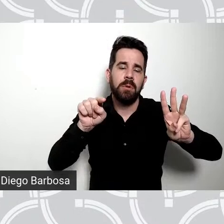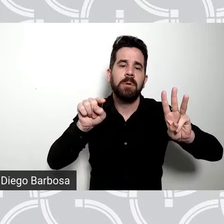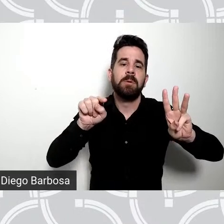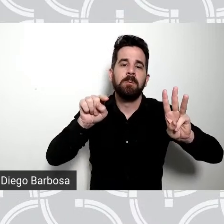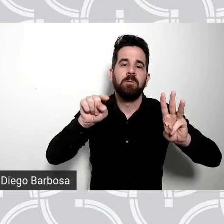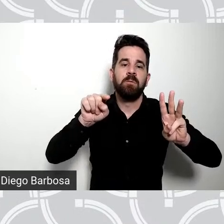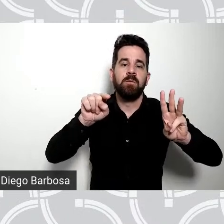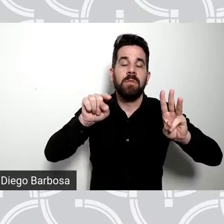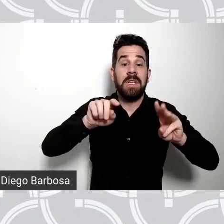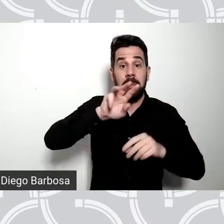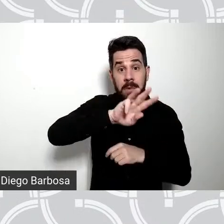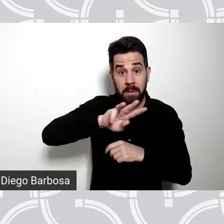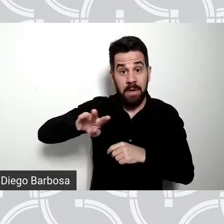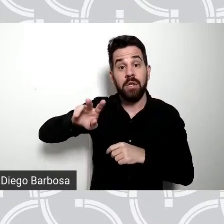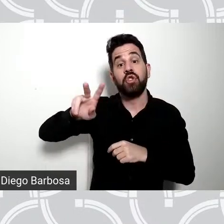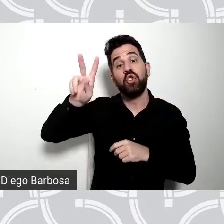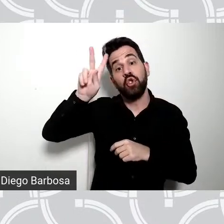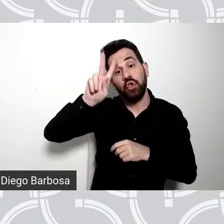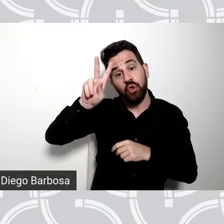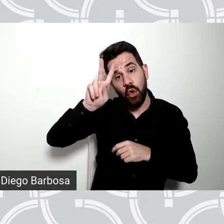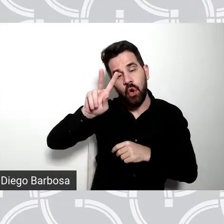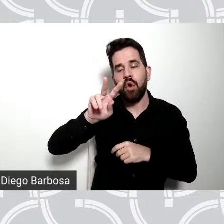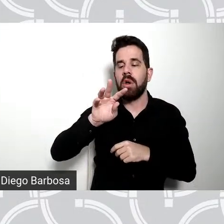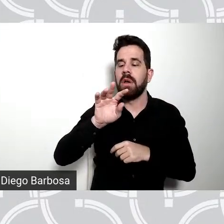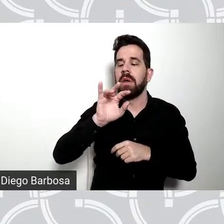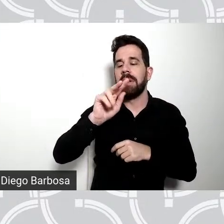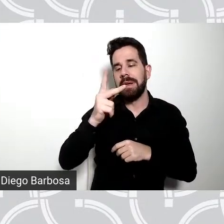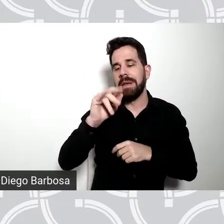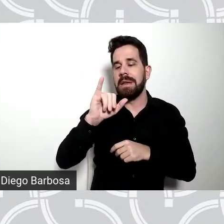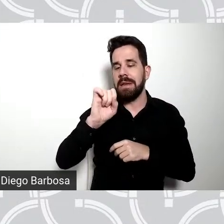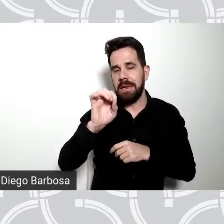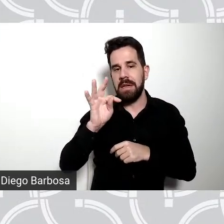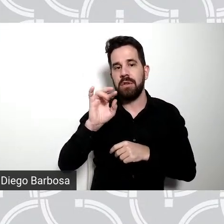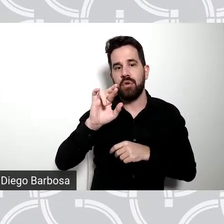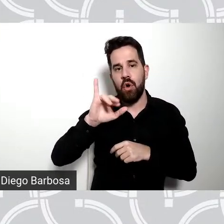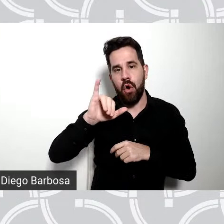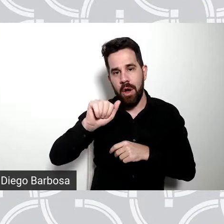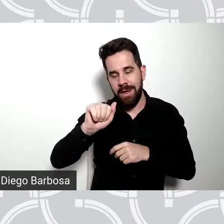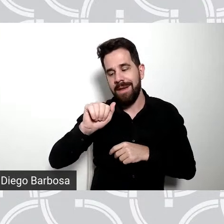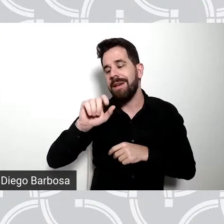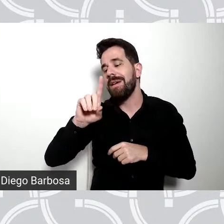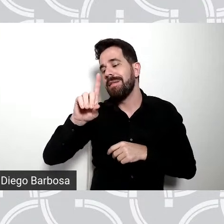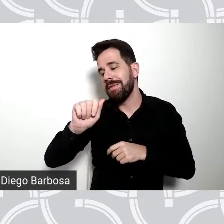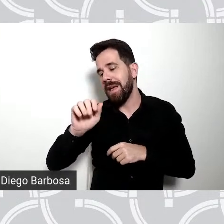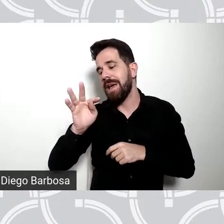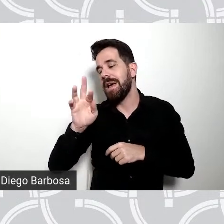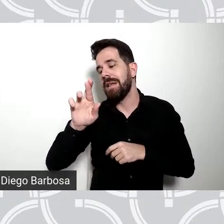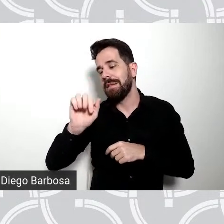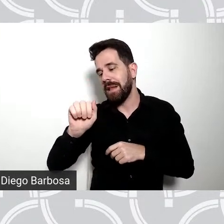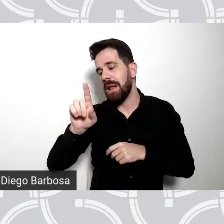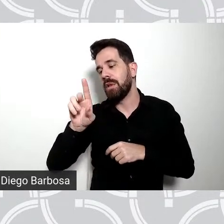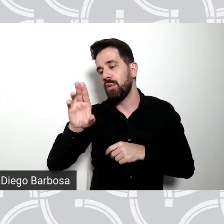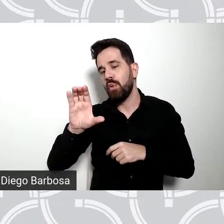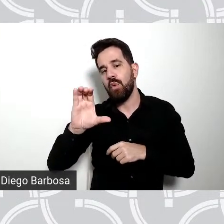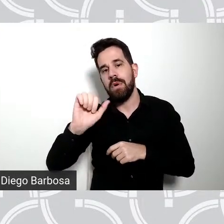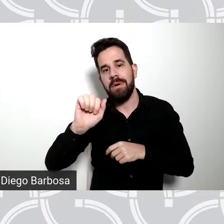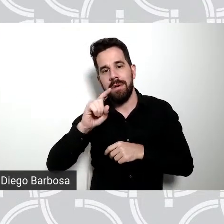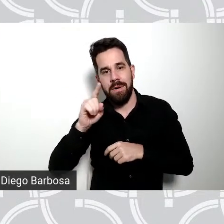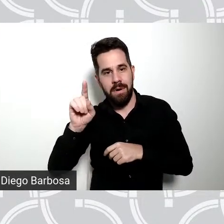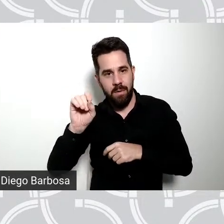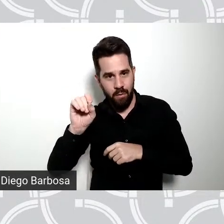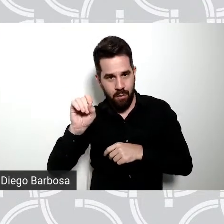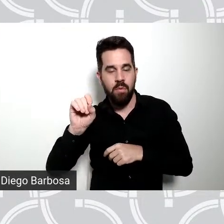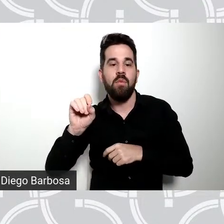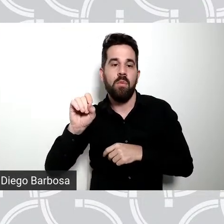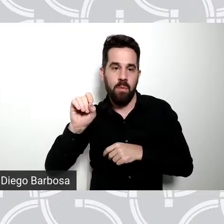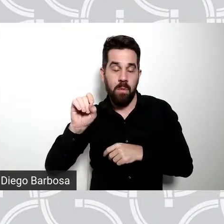www.historiadatraducao.com. Continuando a apresentação da professora Germana, ela é, desde dezembro de 2016, a diretora da